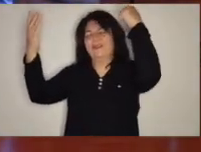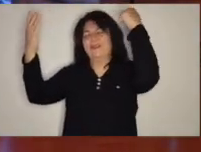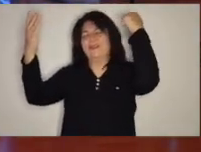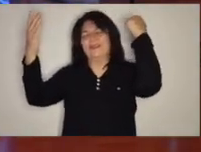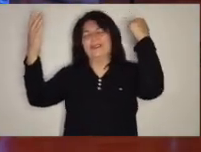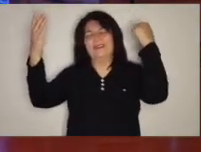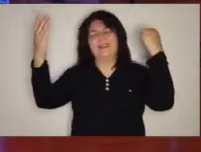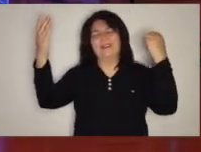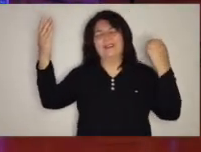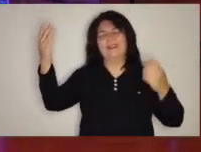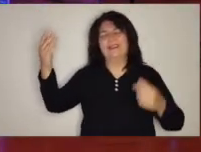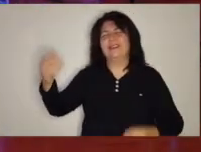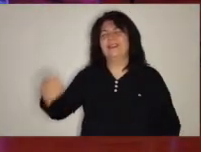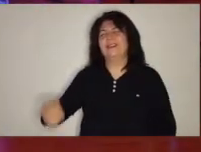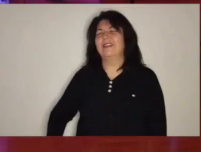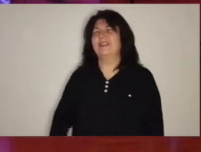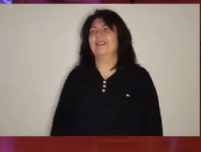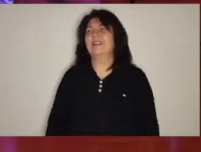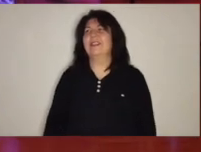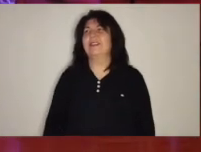santo,